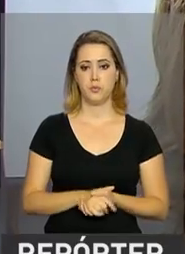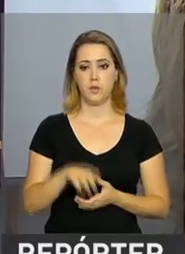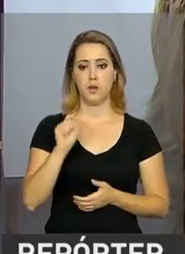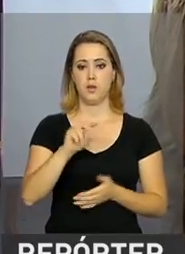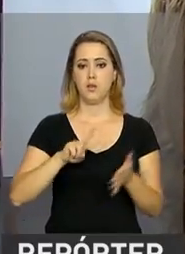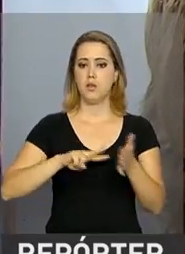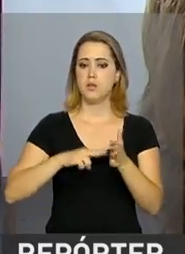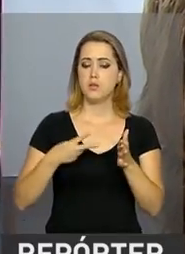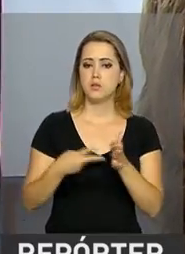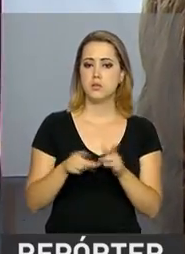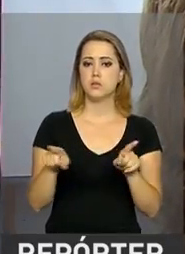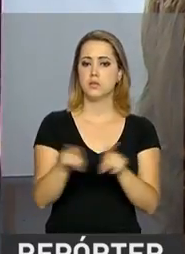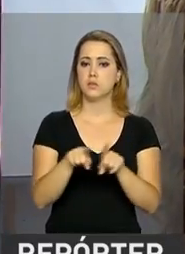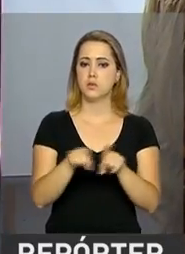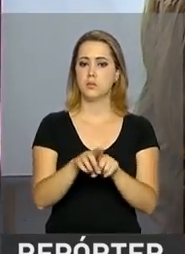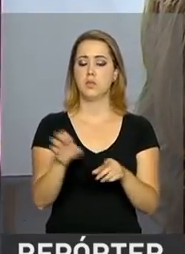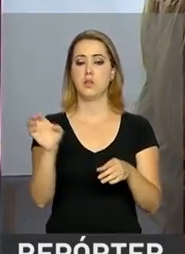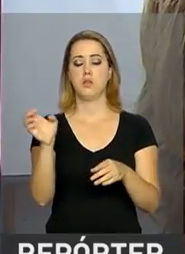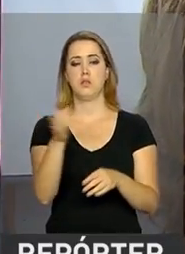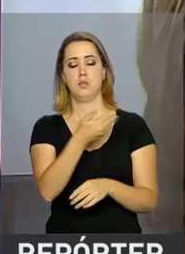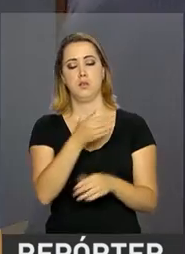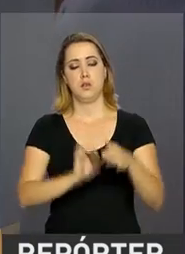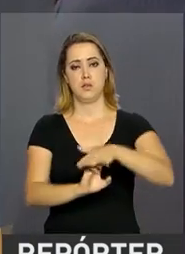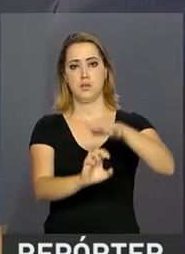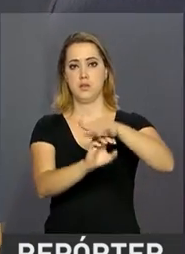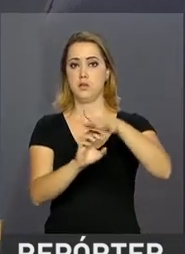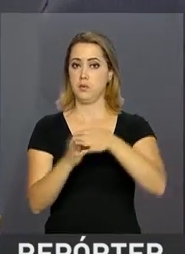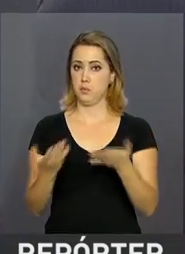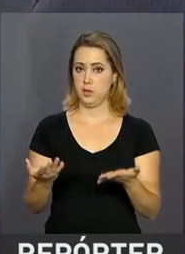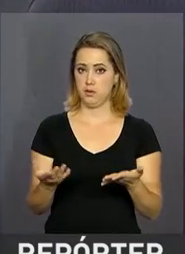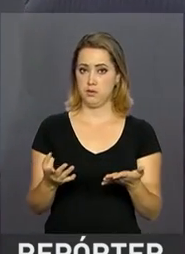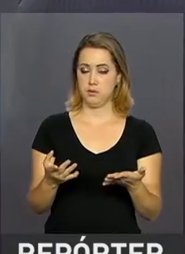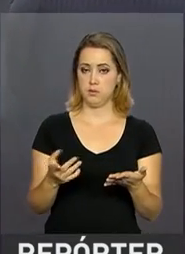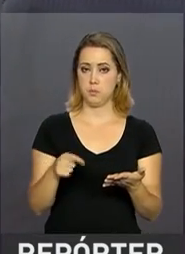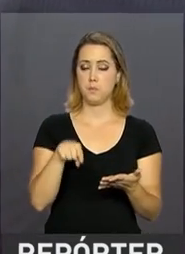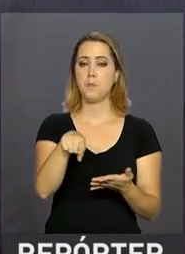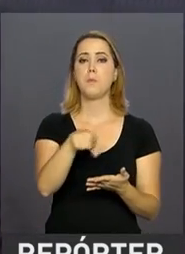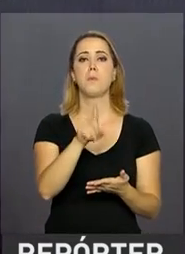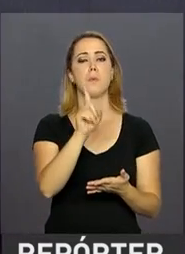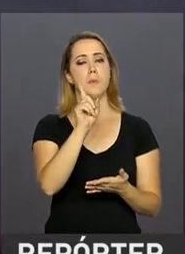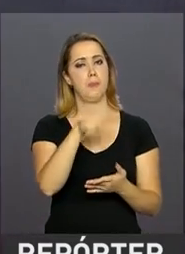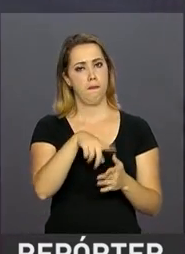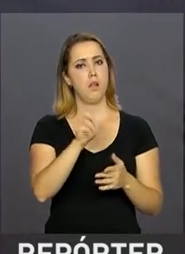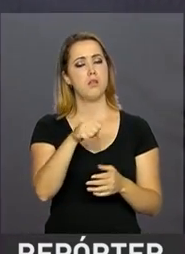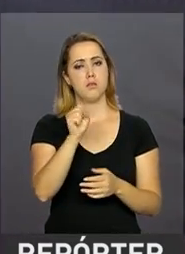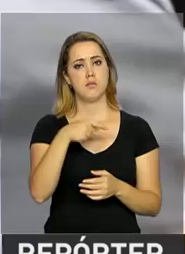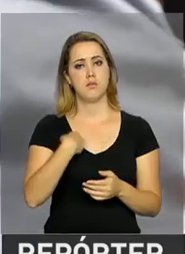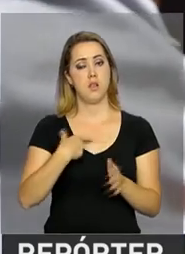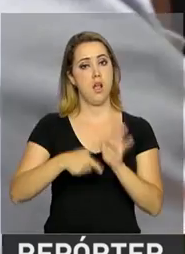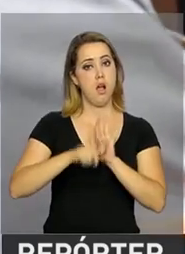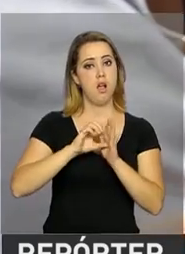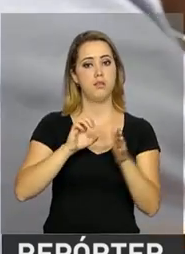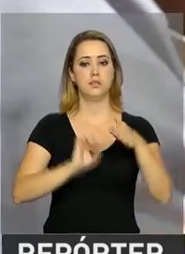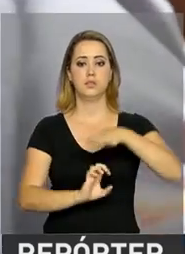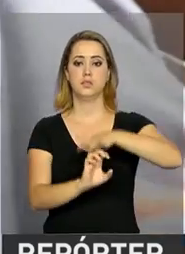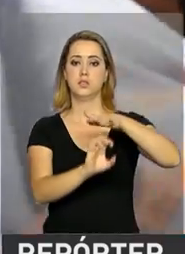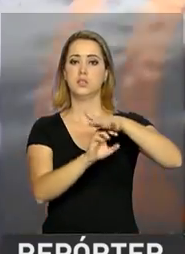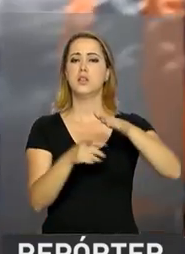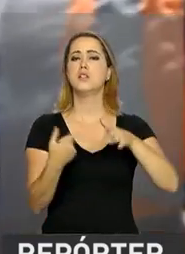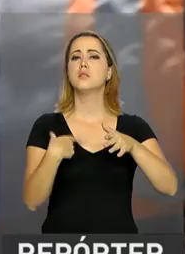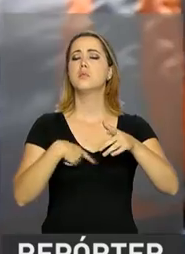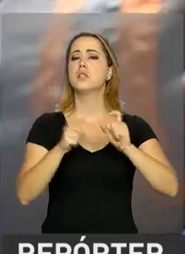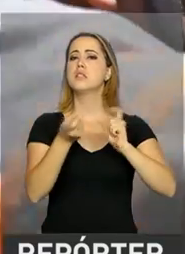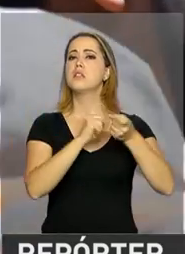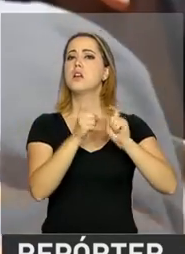afetar também as empresas que vão executar as obras né com certeza as empresas antes eh executavam as obras mas não